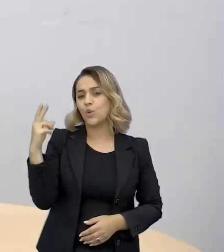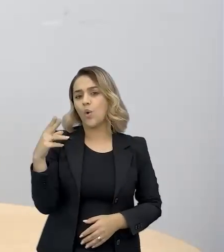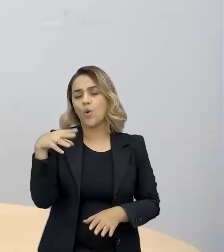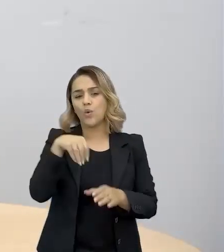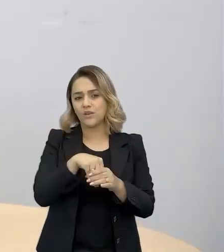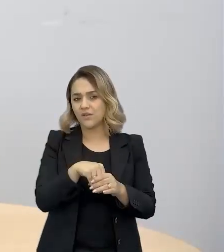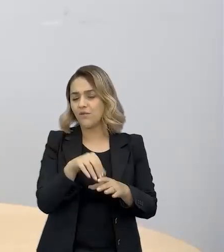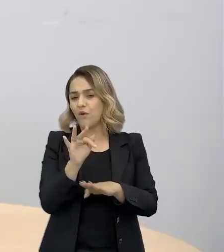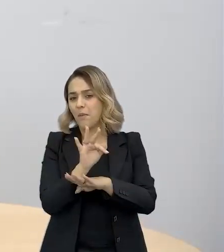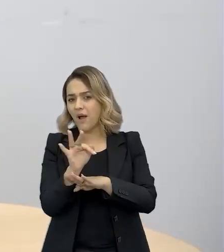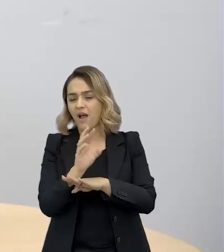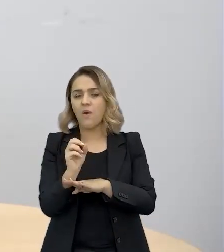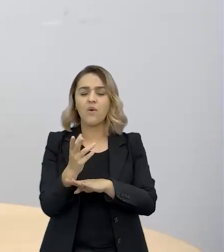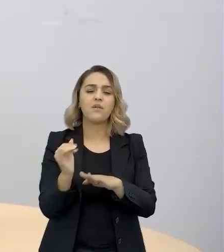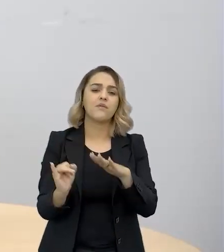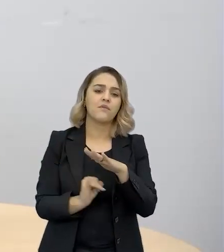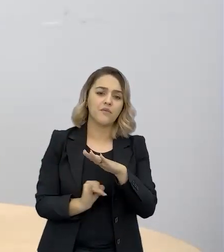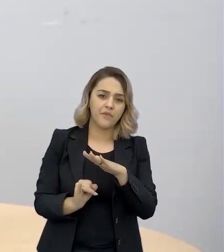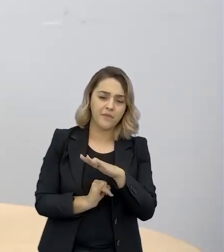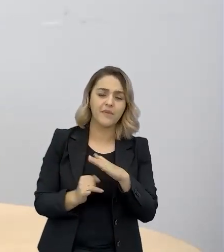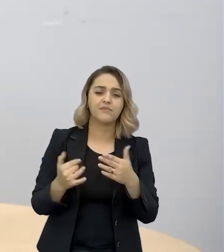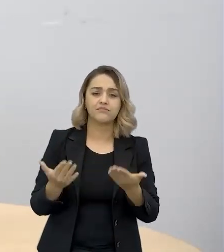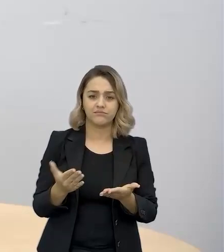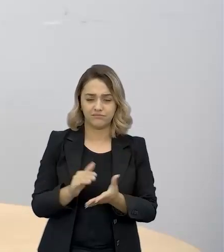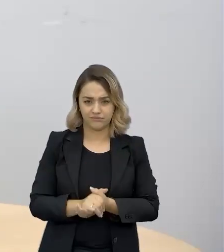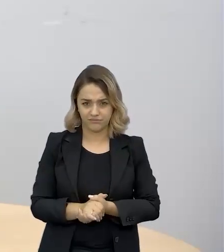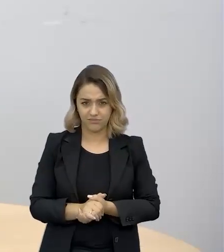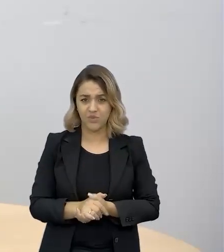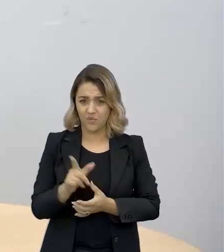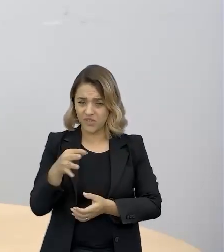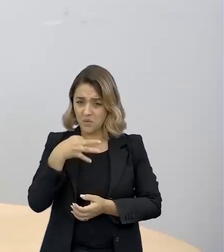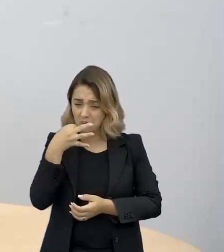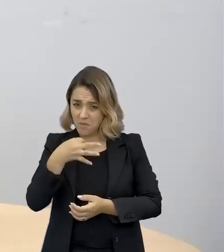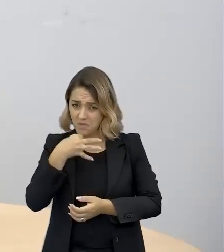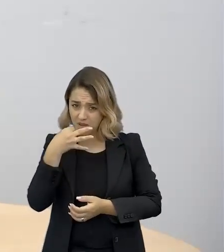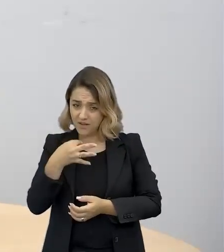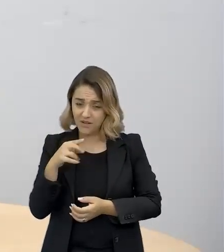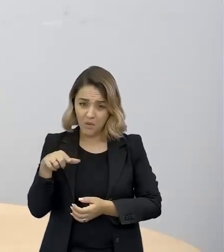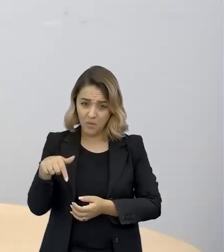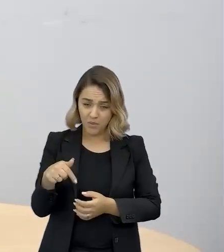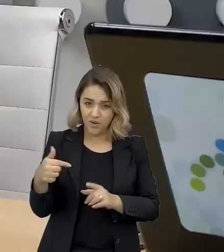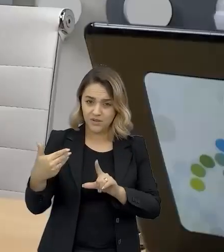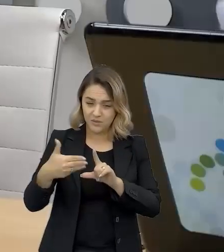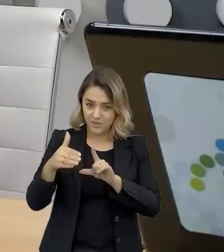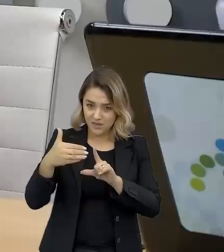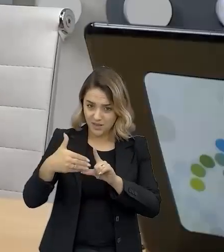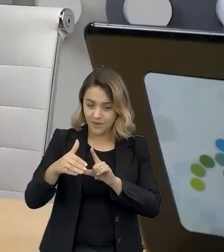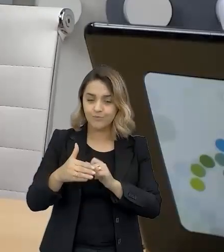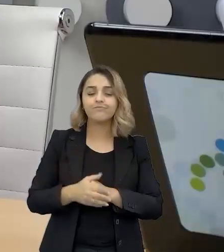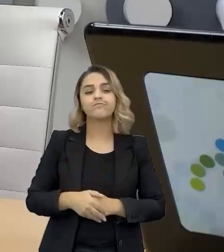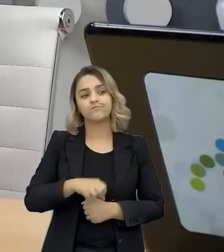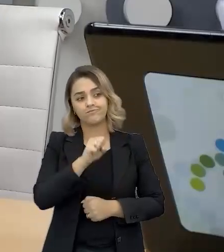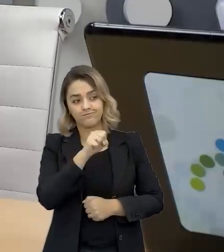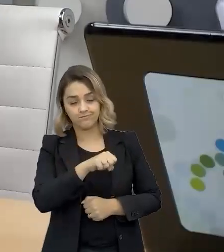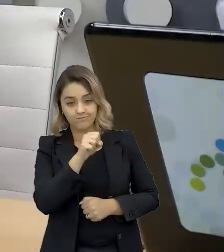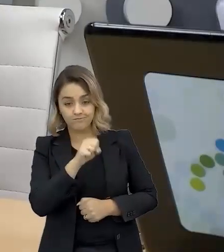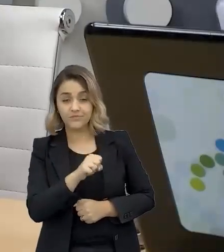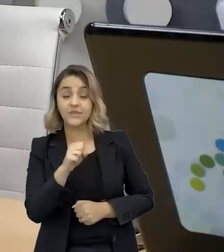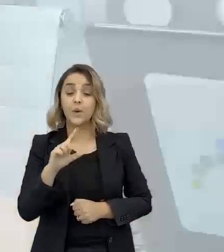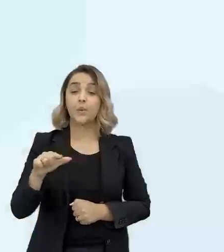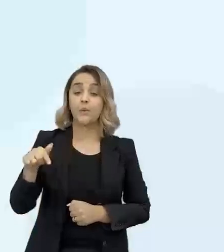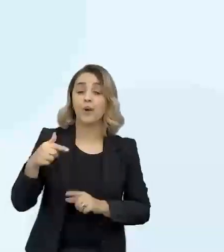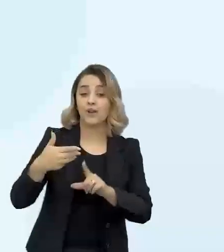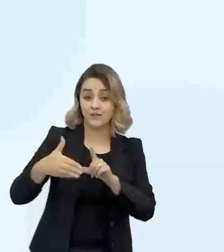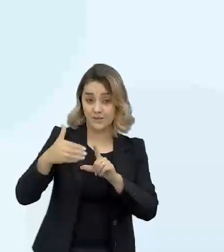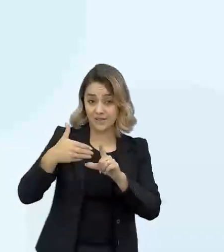formal, tá? Vi, você quer comentar a respeito do próximo slide? Sim, vamos lá. Então, o nosso próximo slide